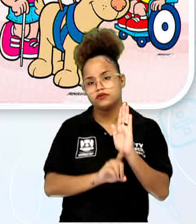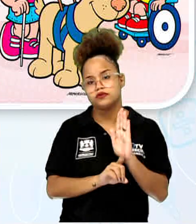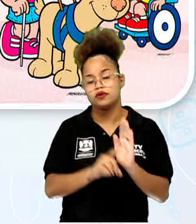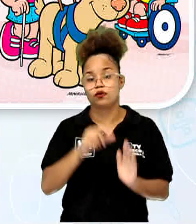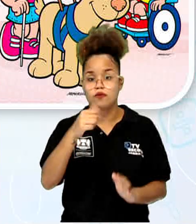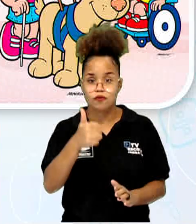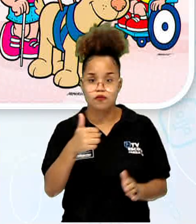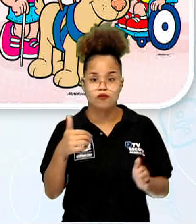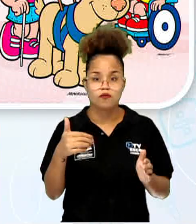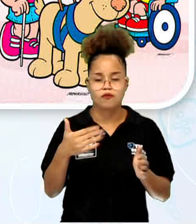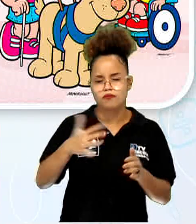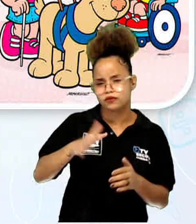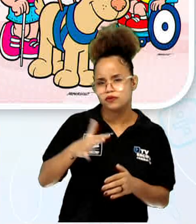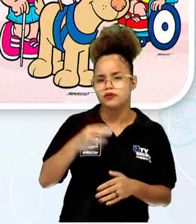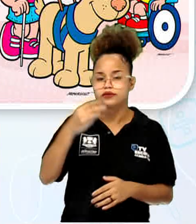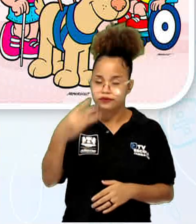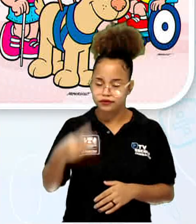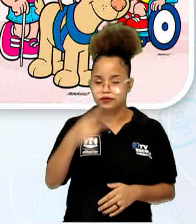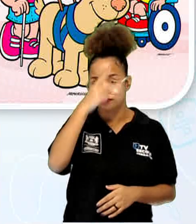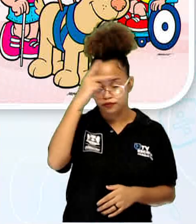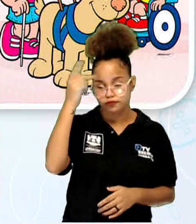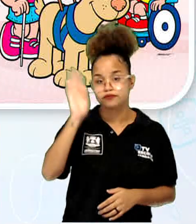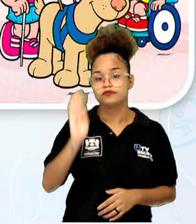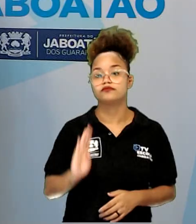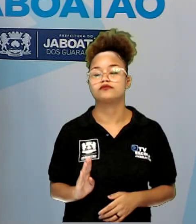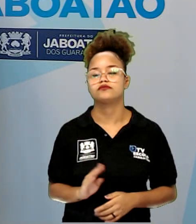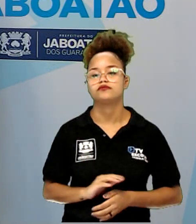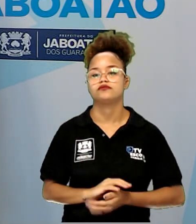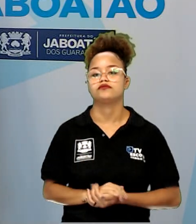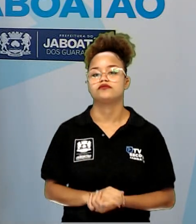cada 3 brasileiros.